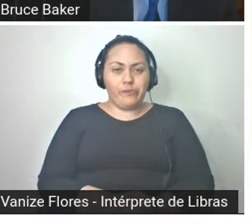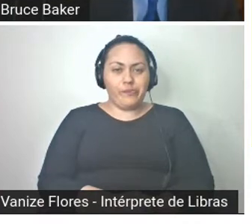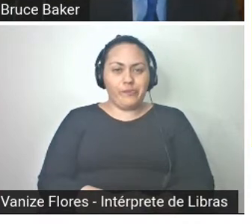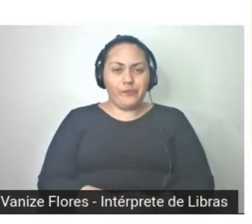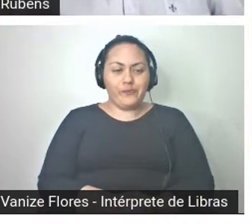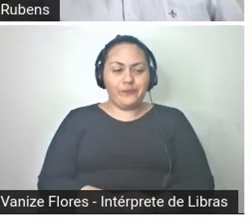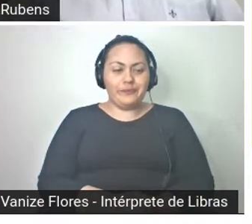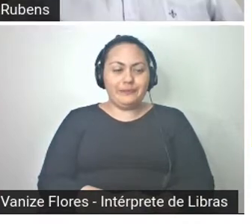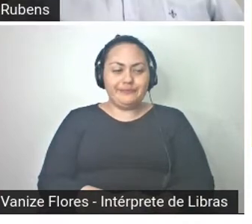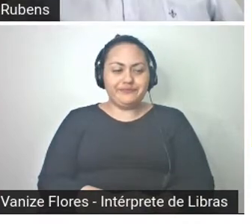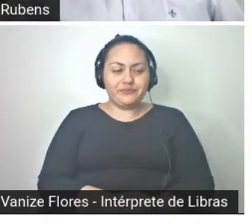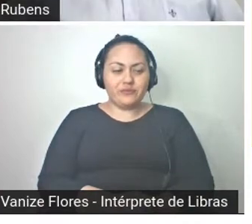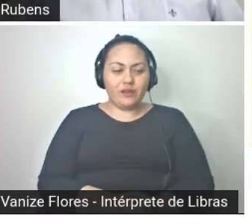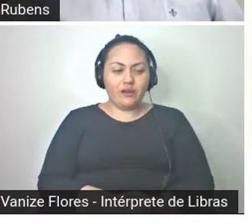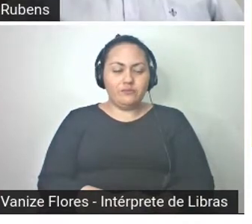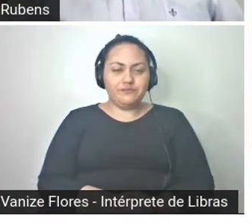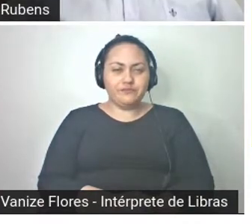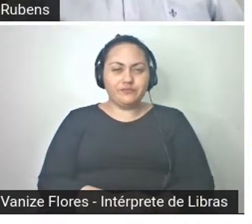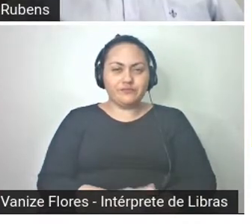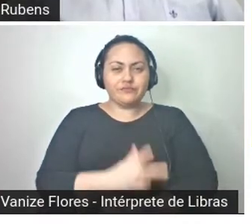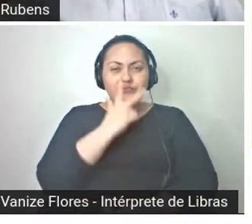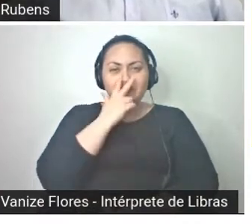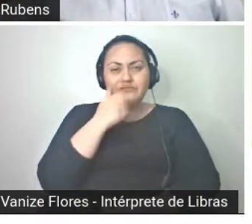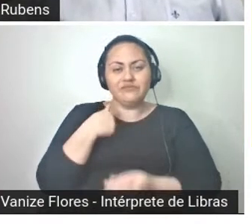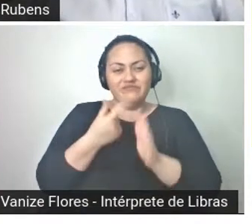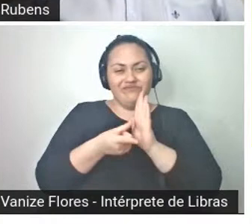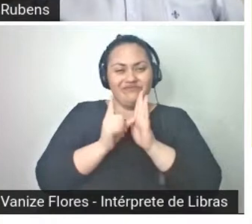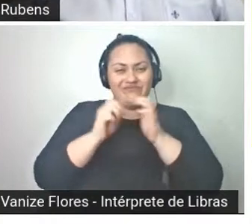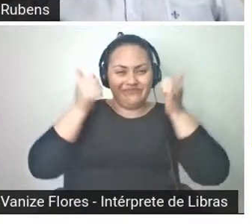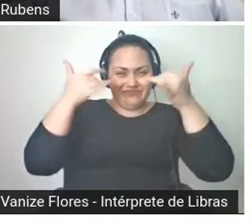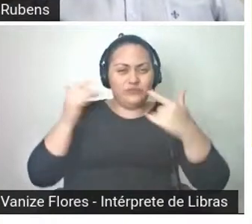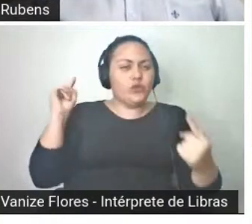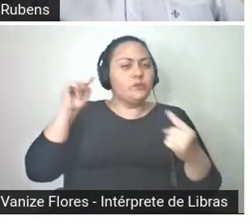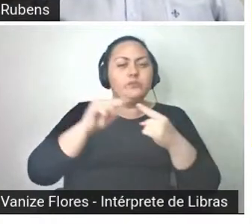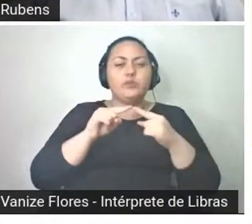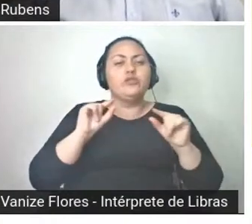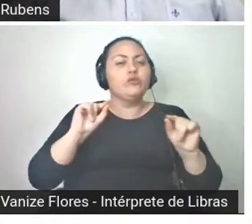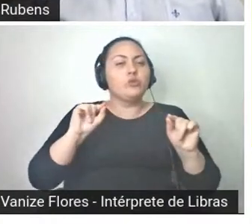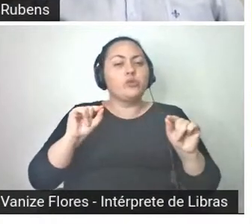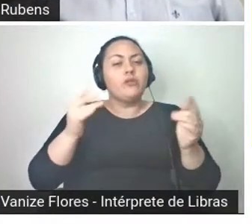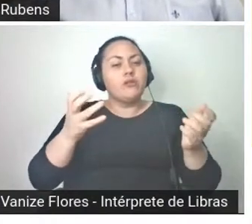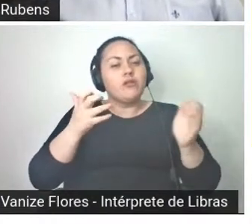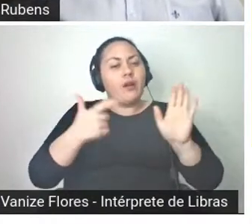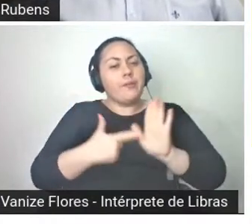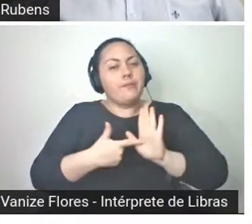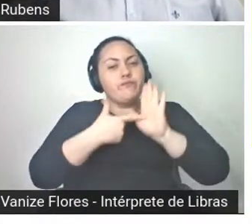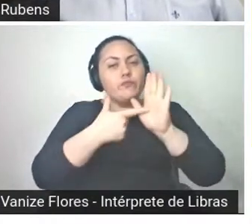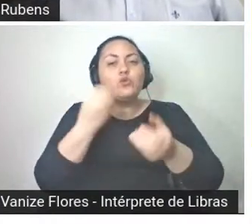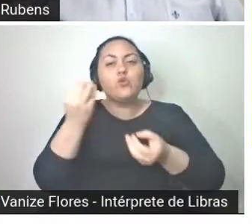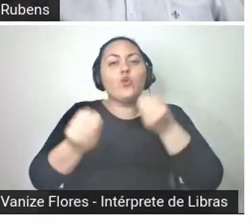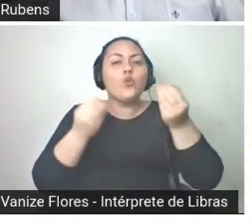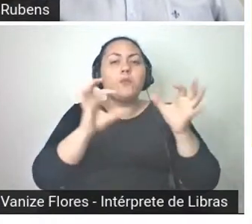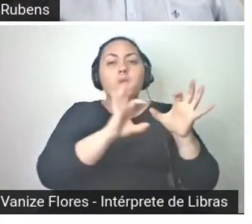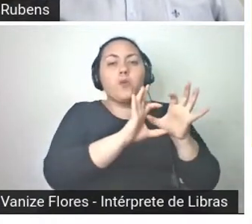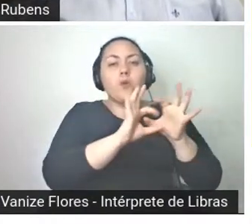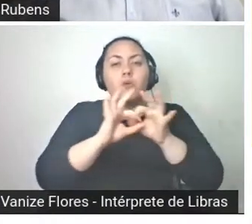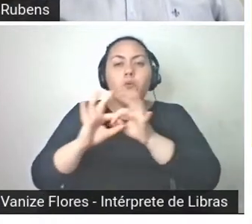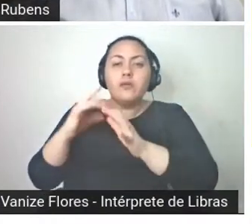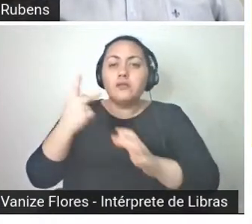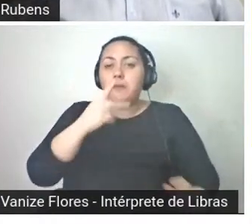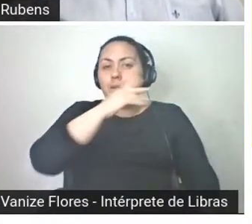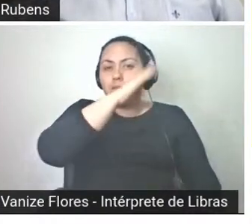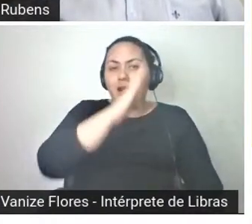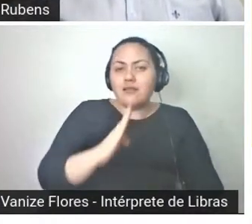O objetivo, como eu disse, dessa apresentação é apresentar um olhar brasileiro sobre a experiência